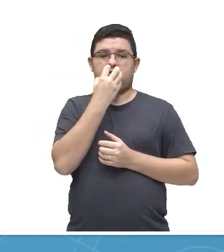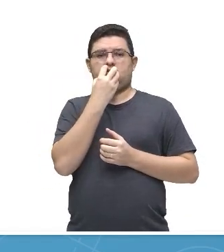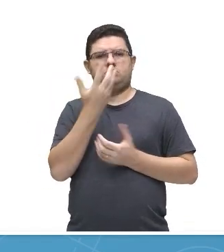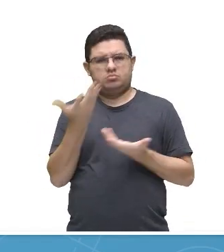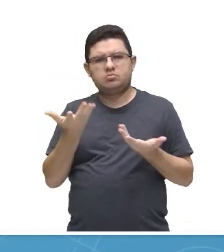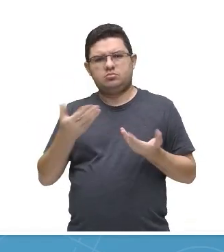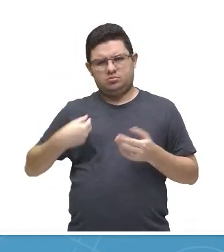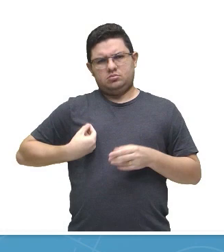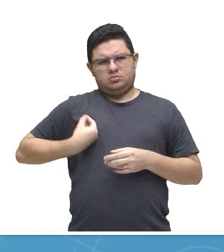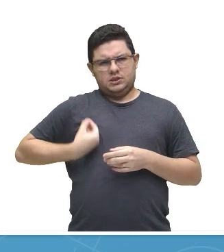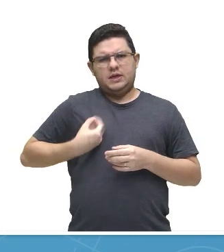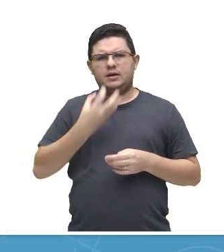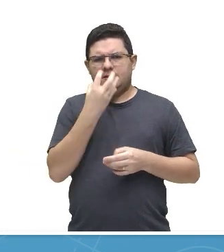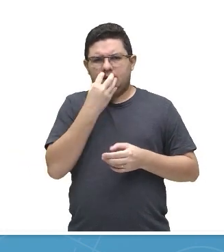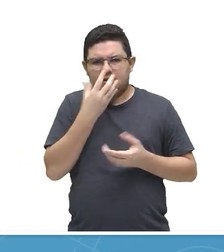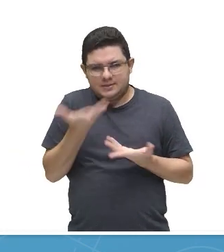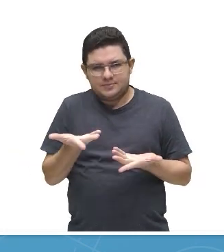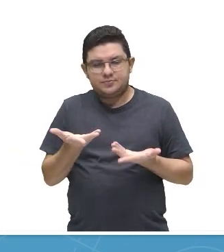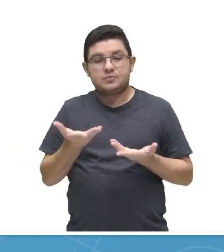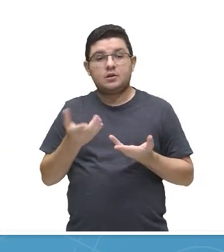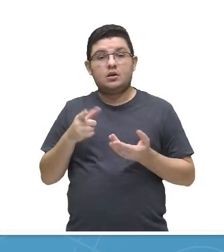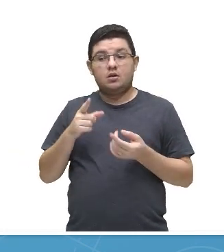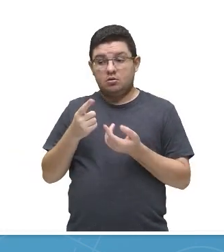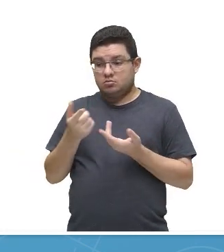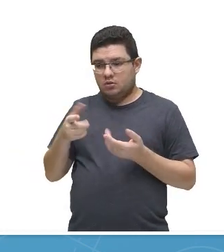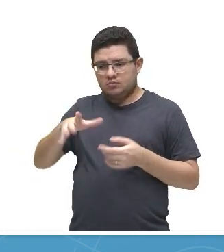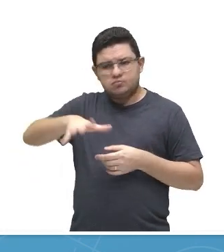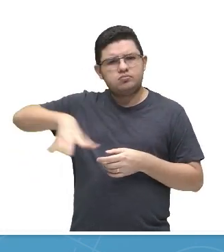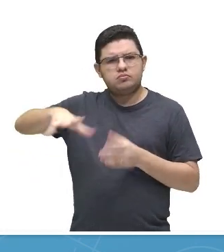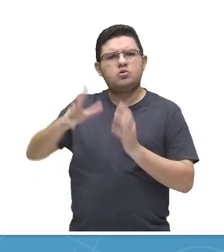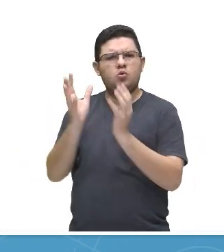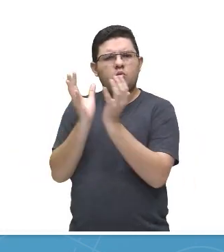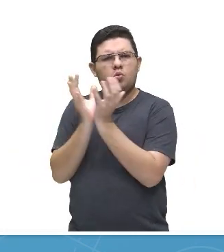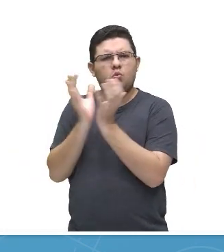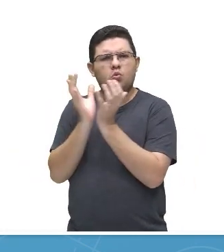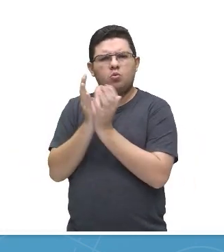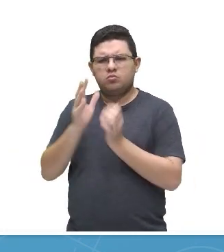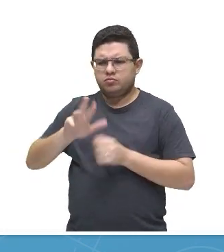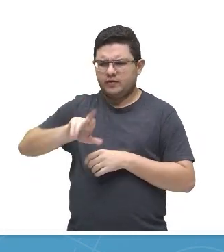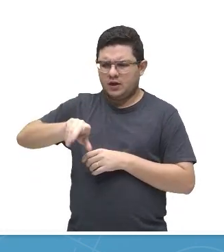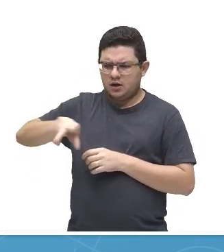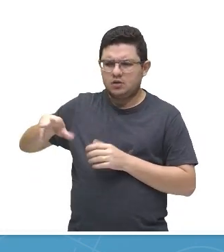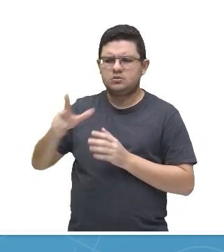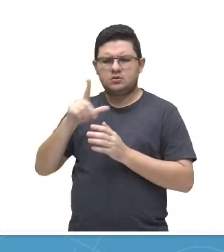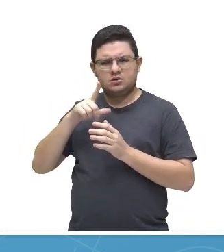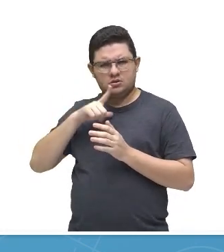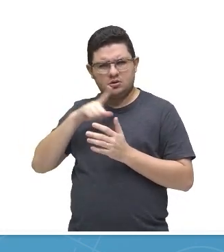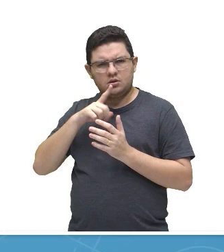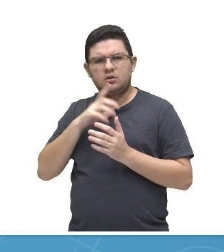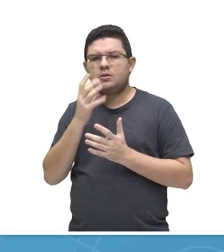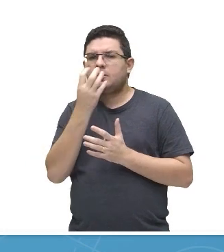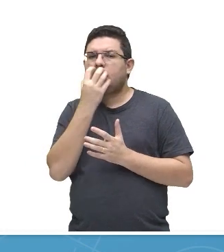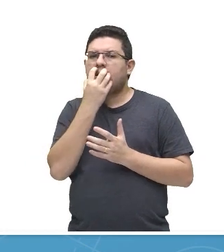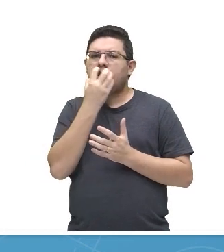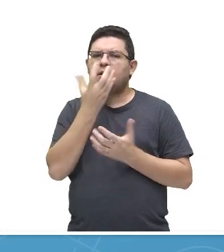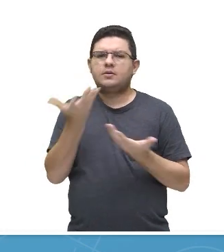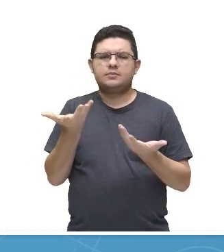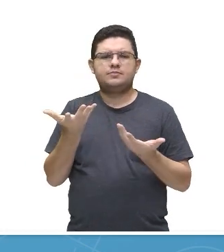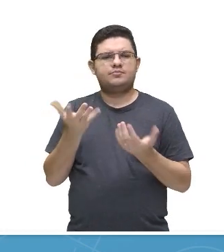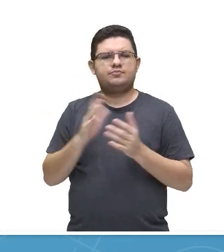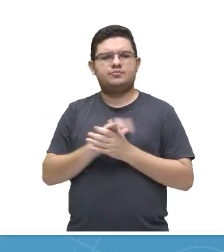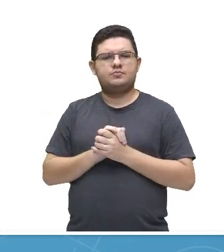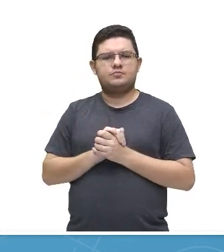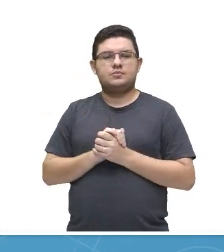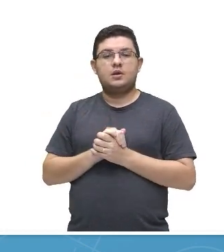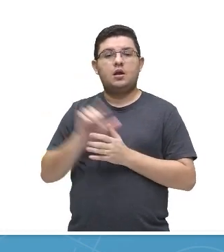substantivo comum. Por quê? Porque eu nomeei um animal dentro de uma espécie. Qual é a espécie? É a espécie animal mesmo, do